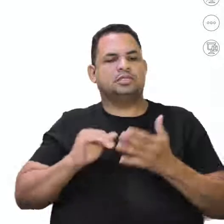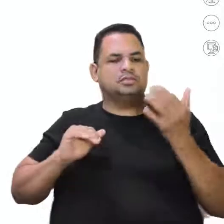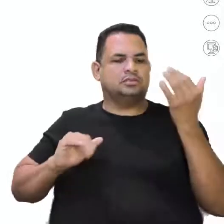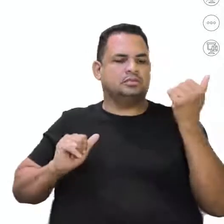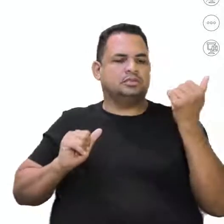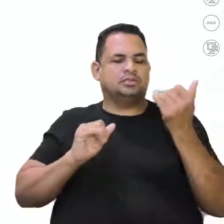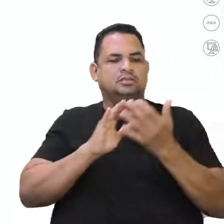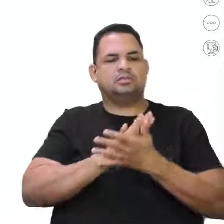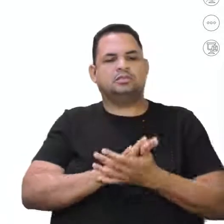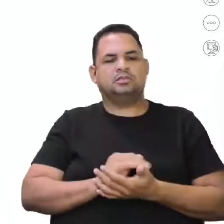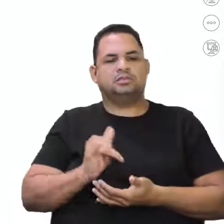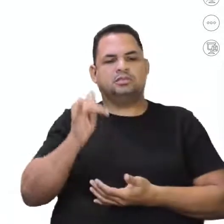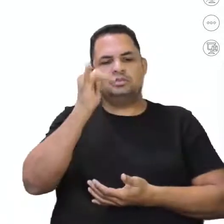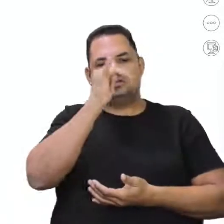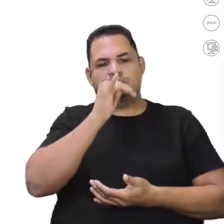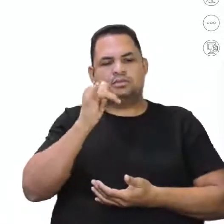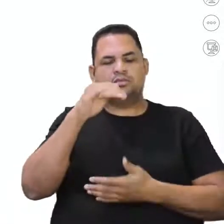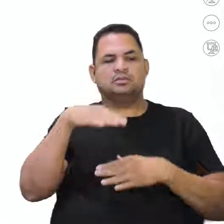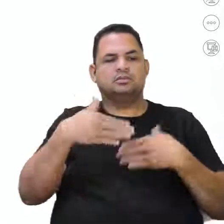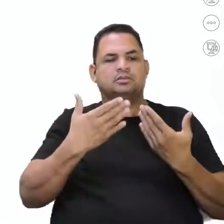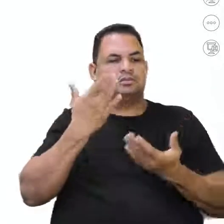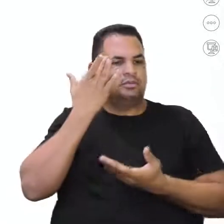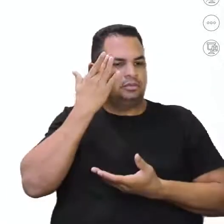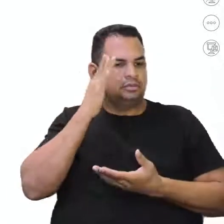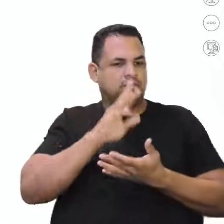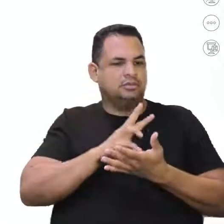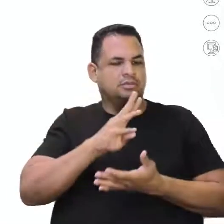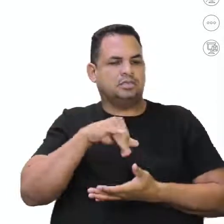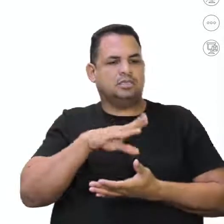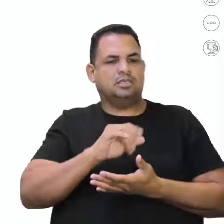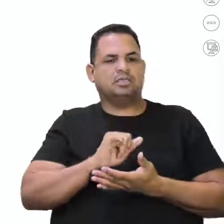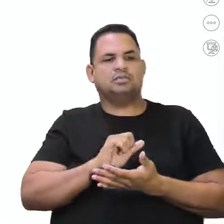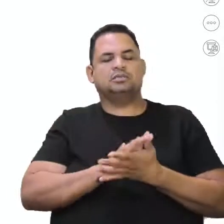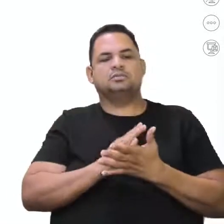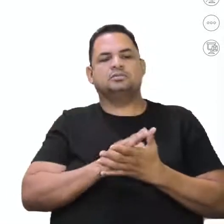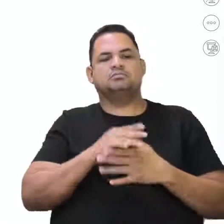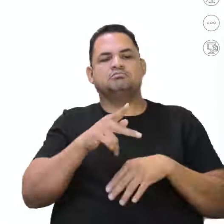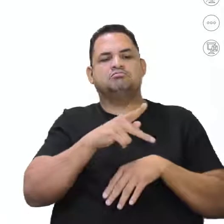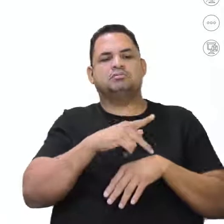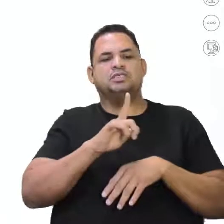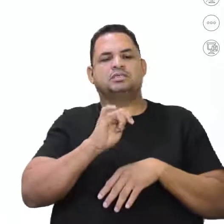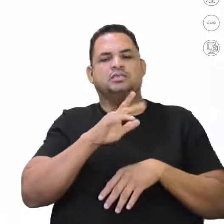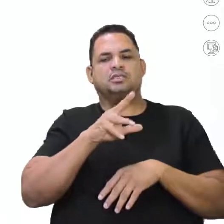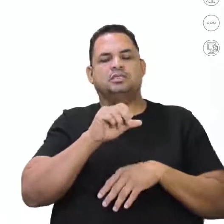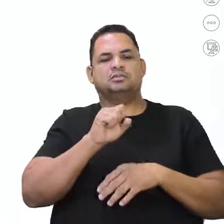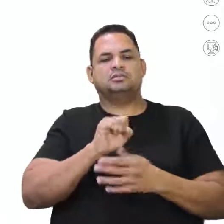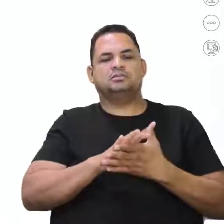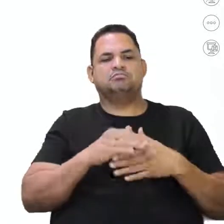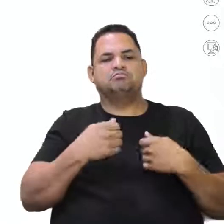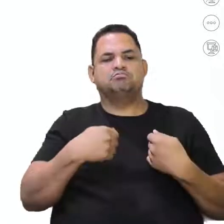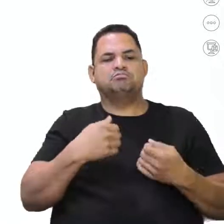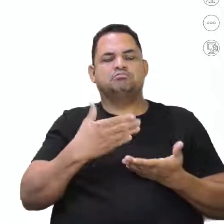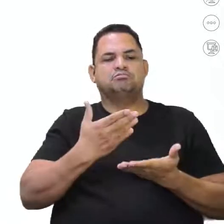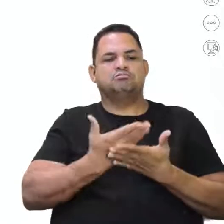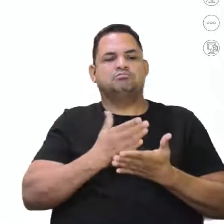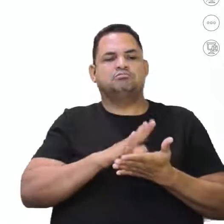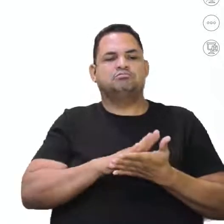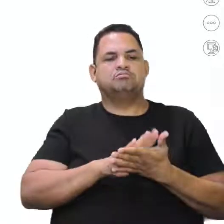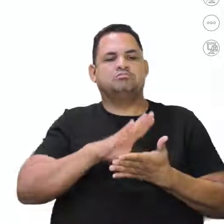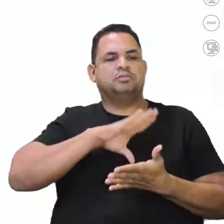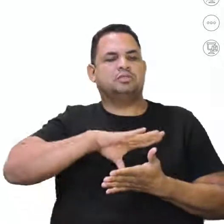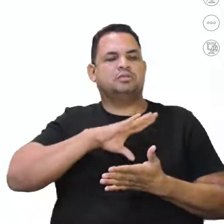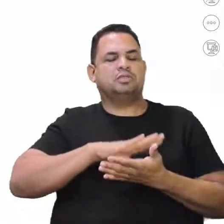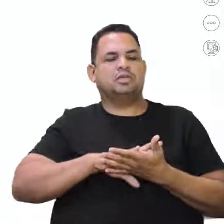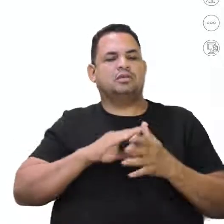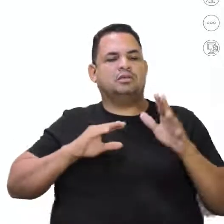Spain, Italy. Para quem não sabe, Wales é país de Gales e o resto eu não preciso traduzir? Preciso? Portugal, Espanha